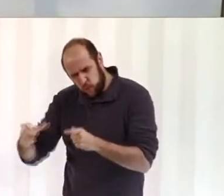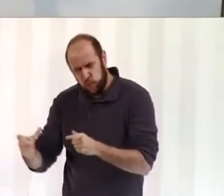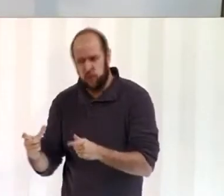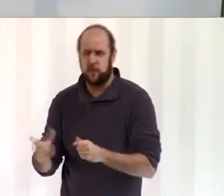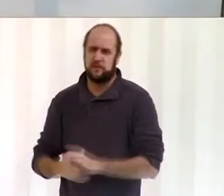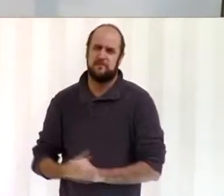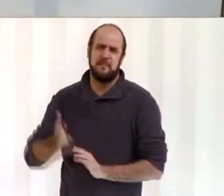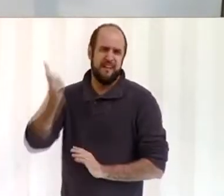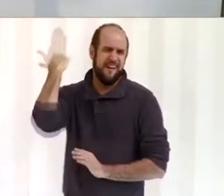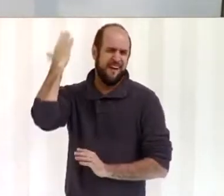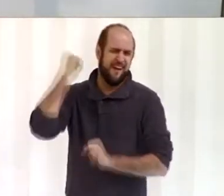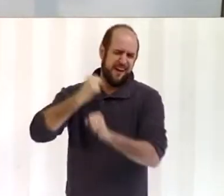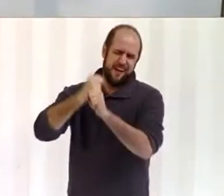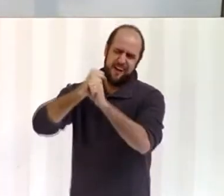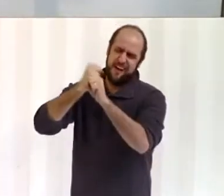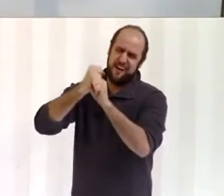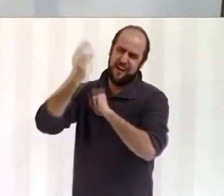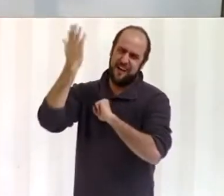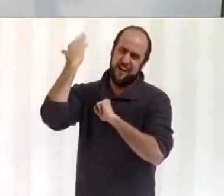E aí as